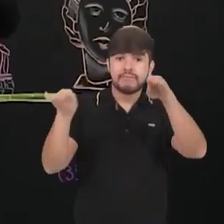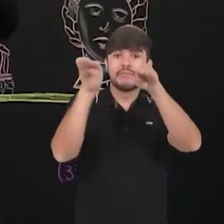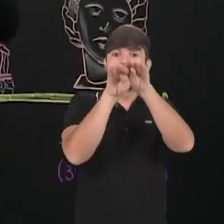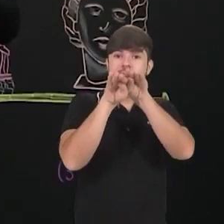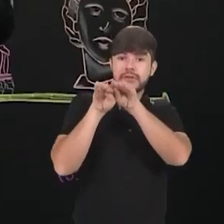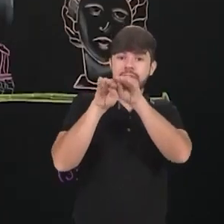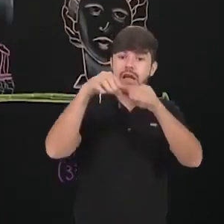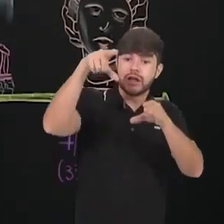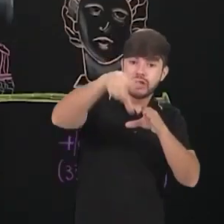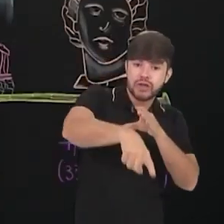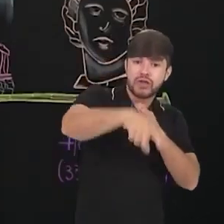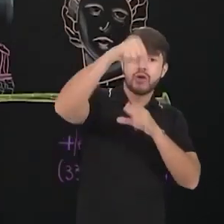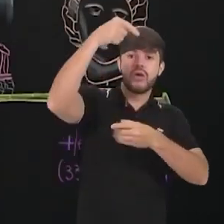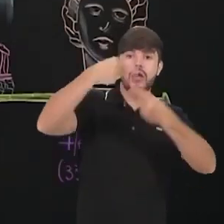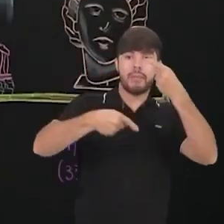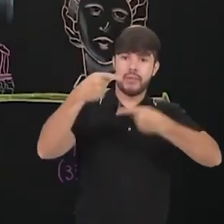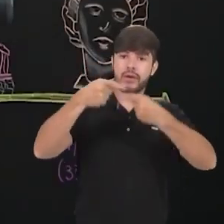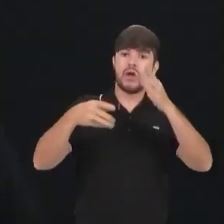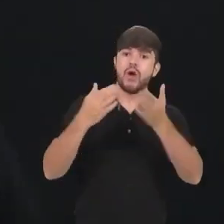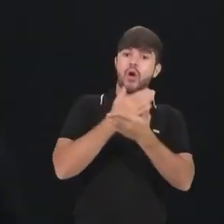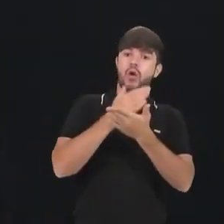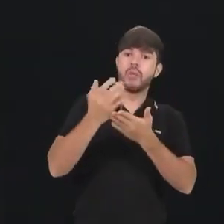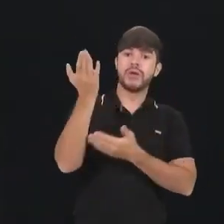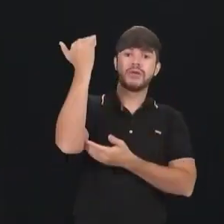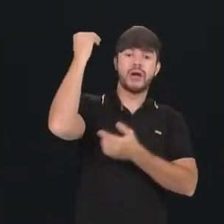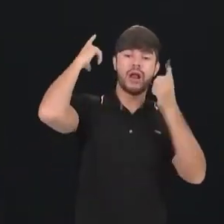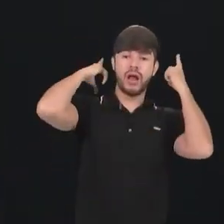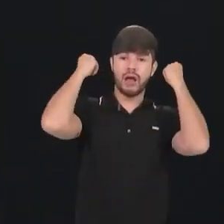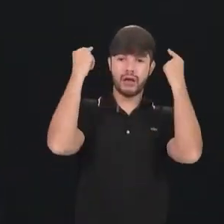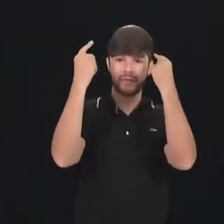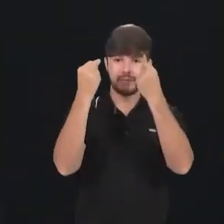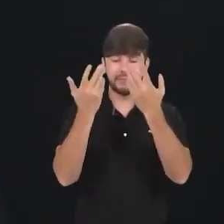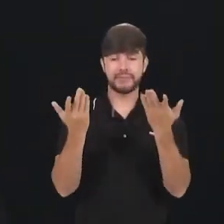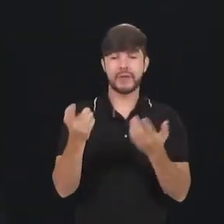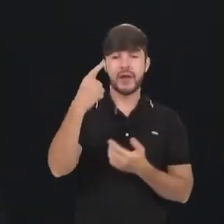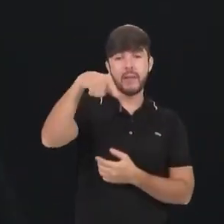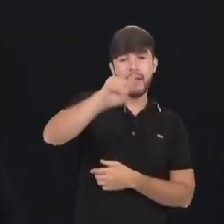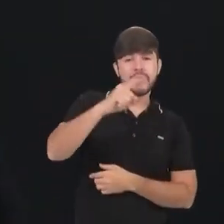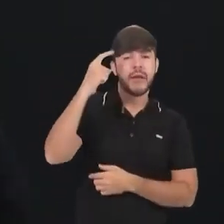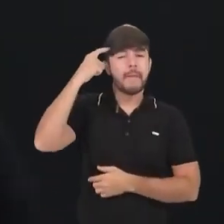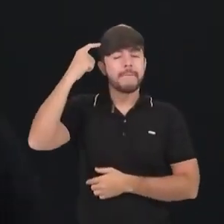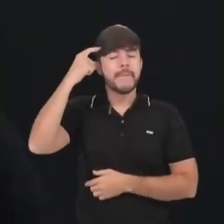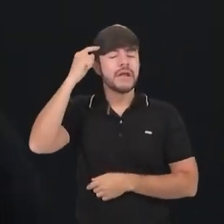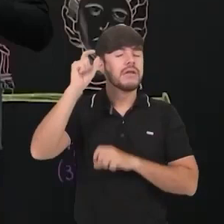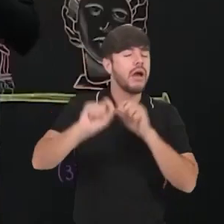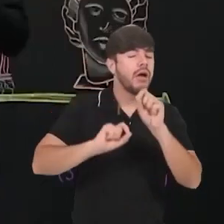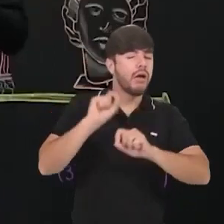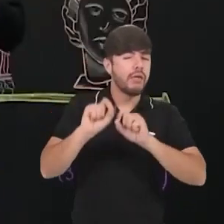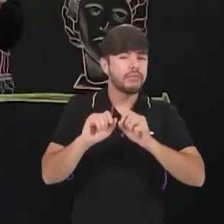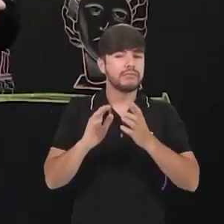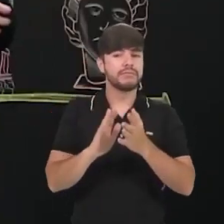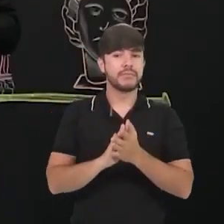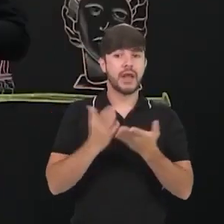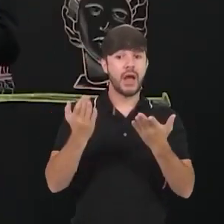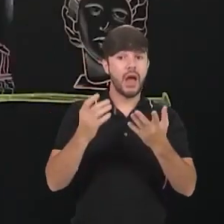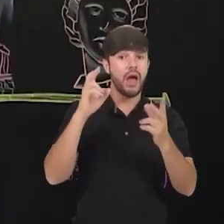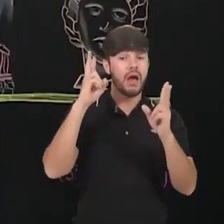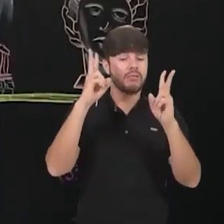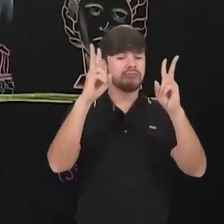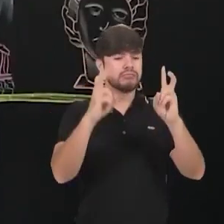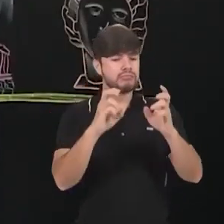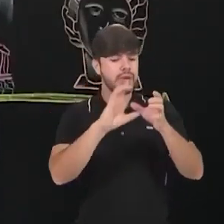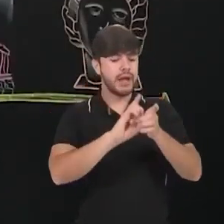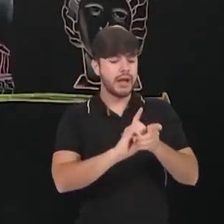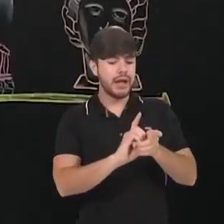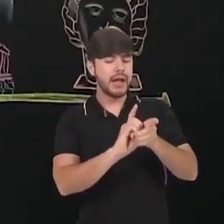decisões políticas está aqui na Grécia. Para a gente encerrar, eu gostaria que você refletisse sobre uma coisa. Essa noção de democracia, como a